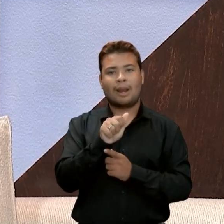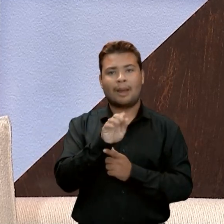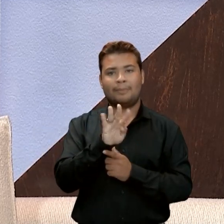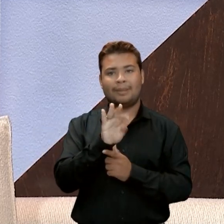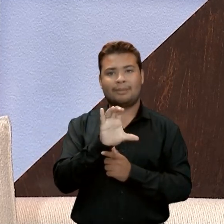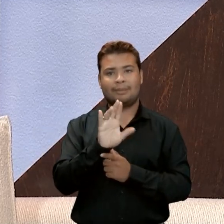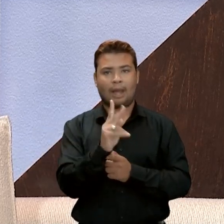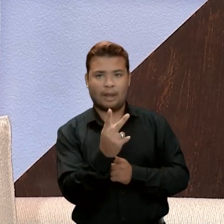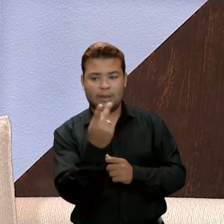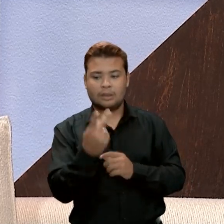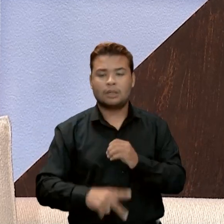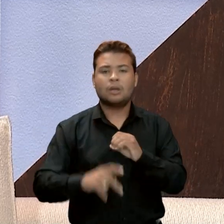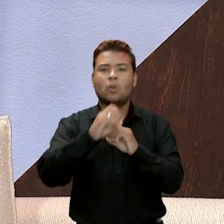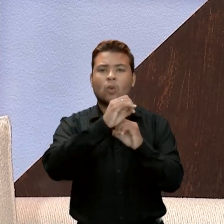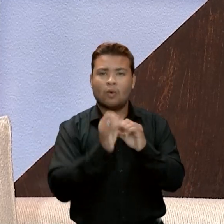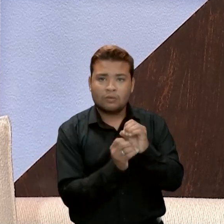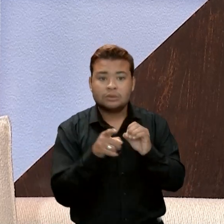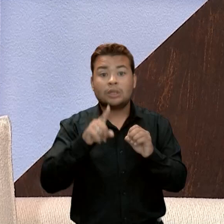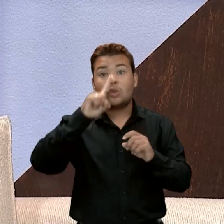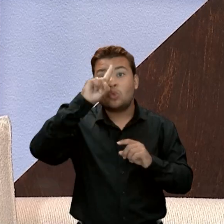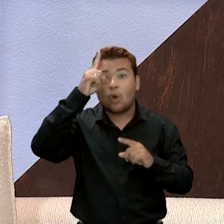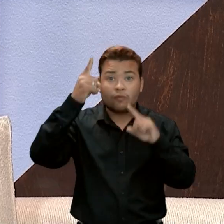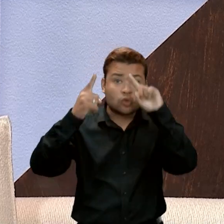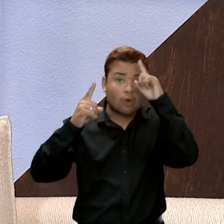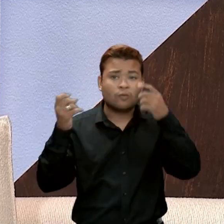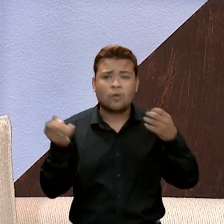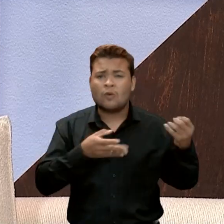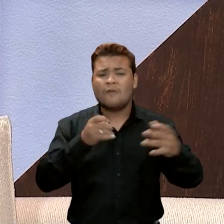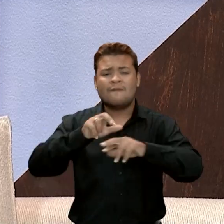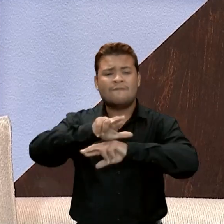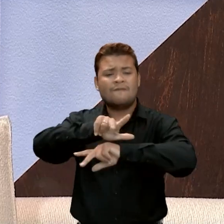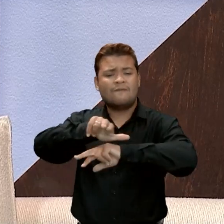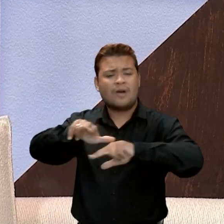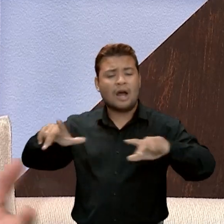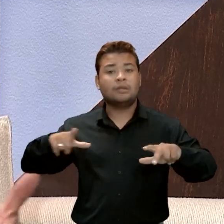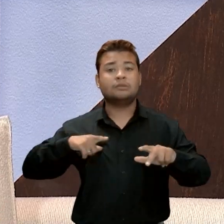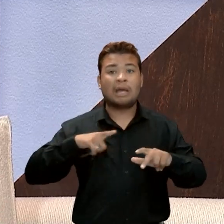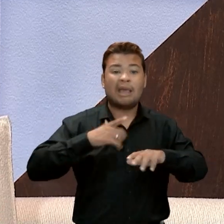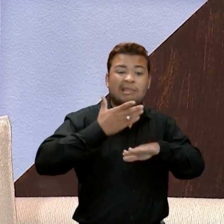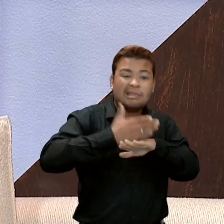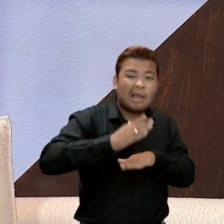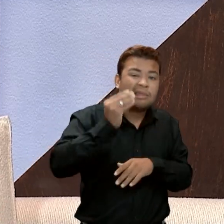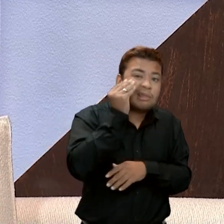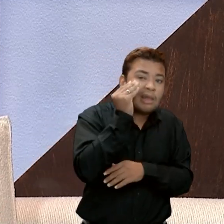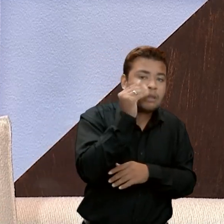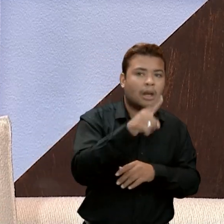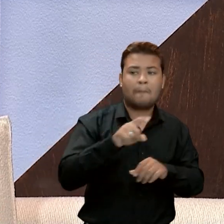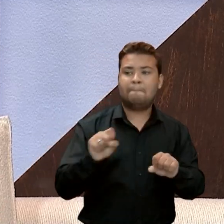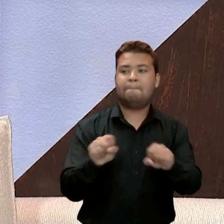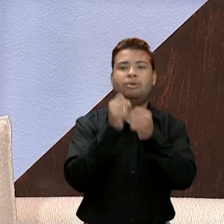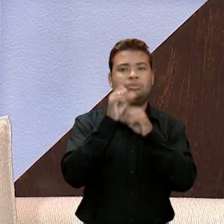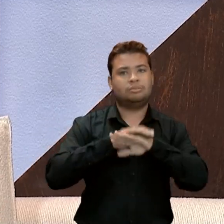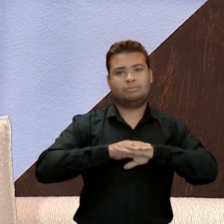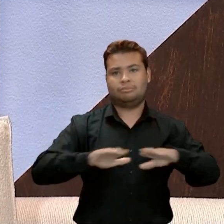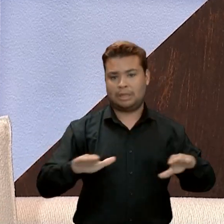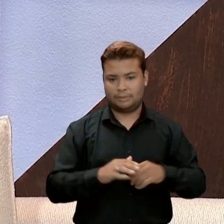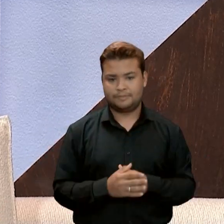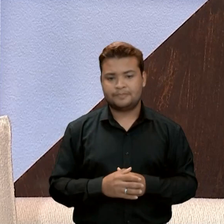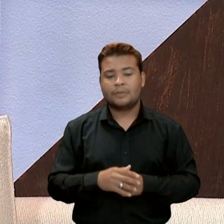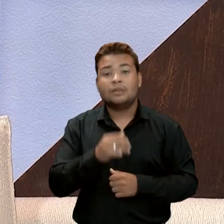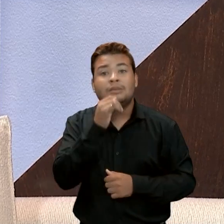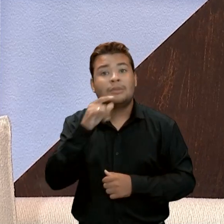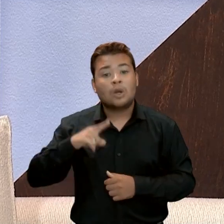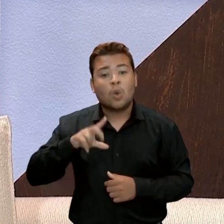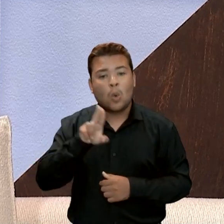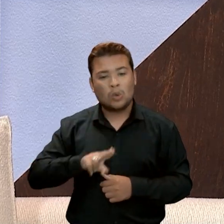tem muitas inovações no campo de ensaios não destrutivos. Para você ter uma ideia, a gente usa ultrassom,